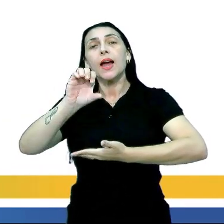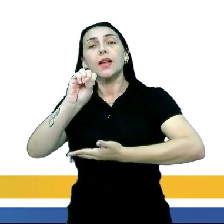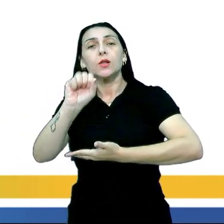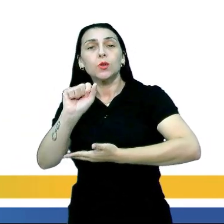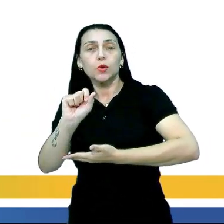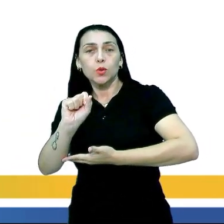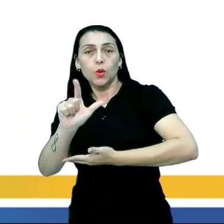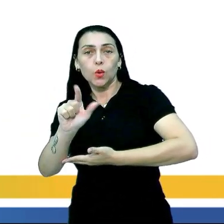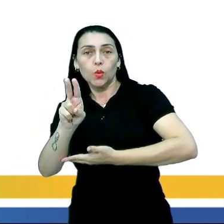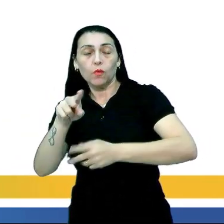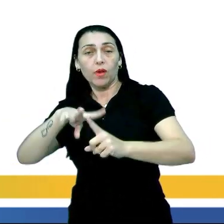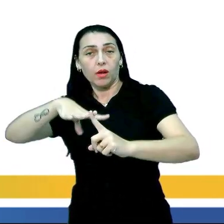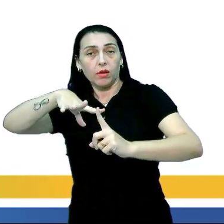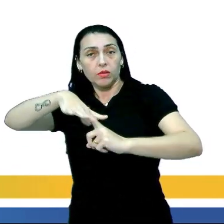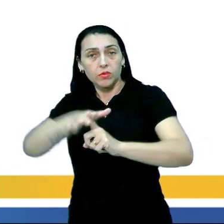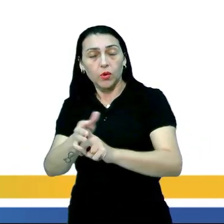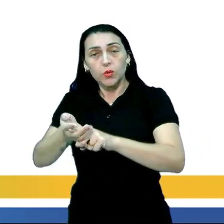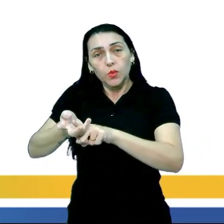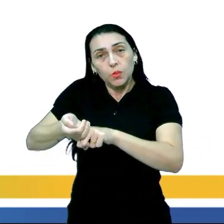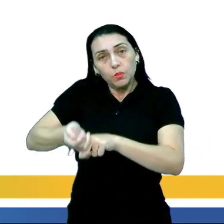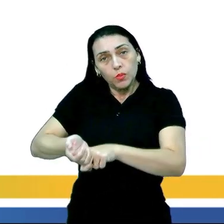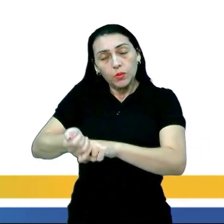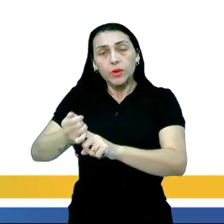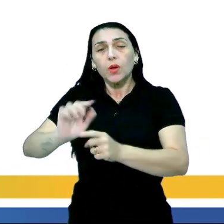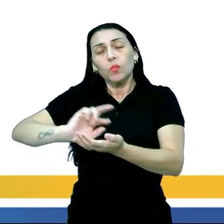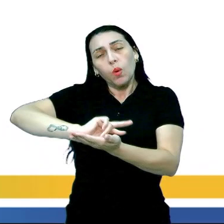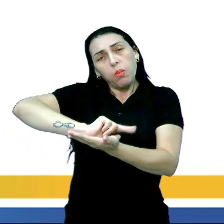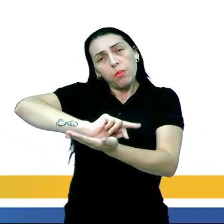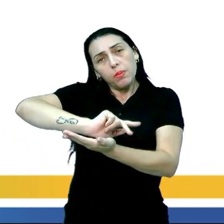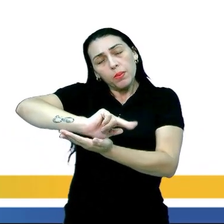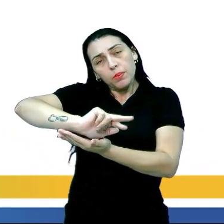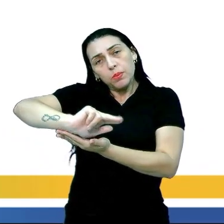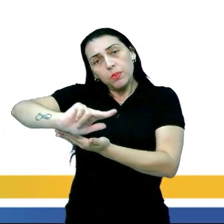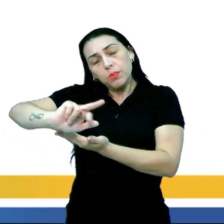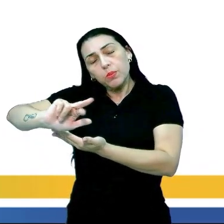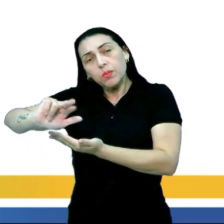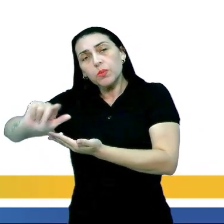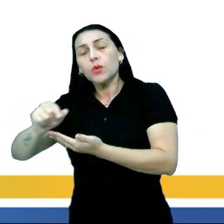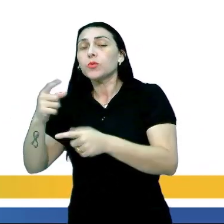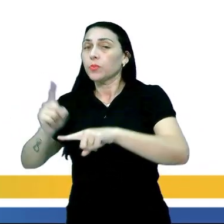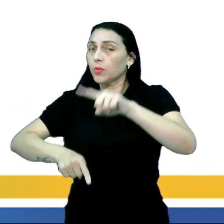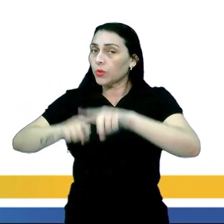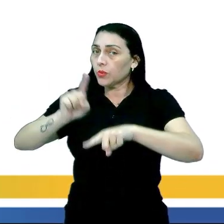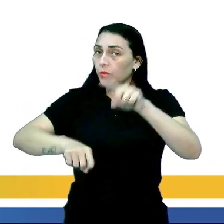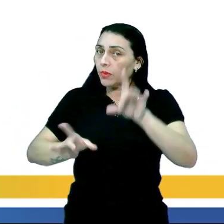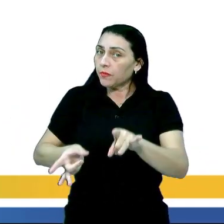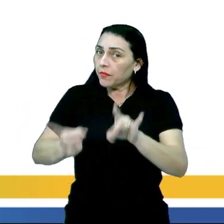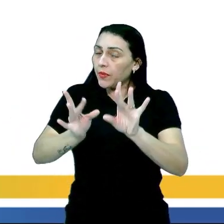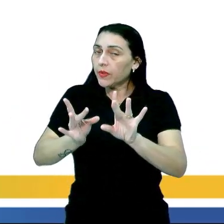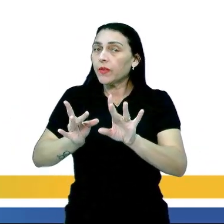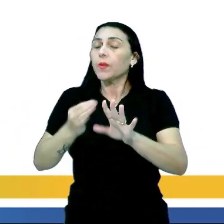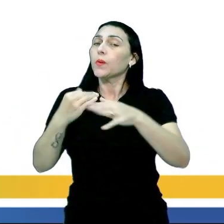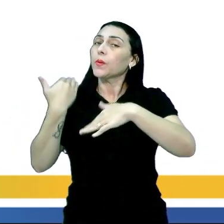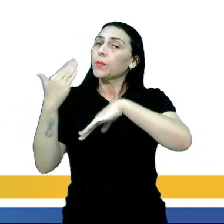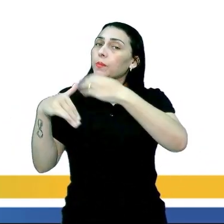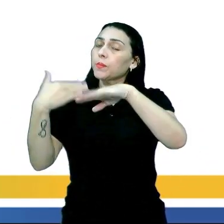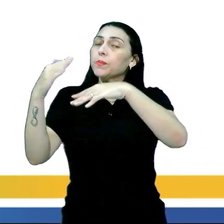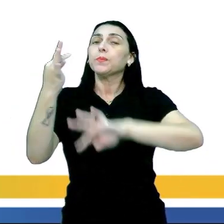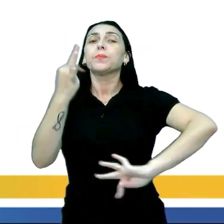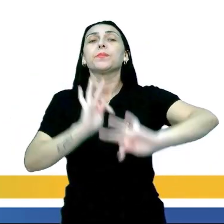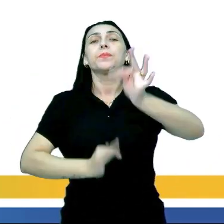a própria soja, o milho, dentre uma variedade enorme de produtos. Então, o desenvolvimento